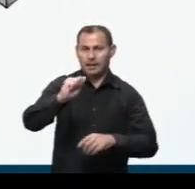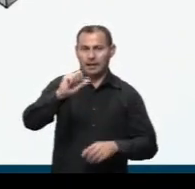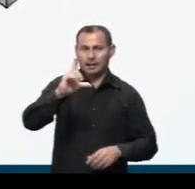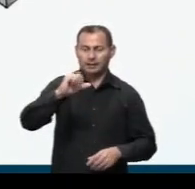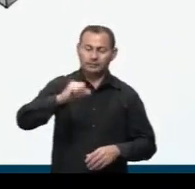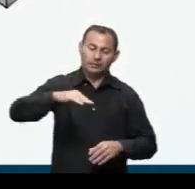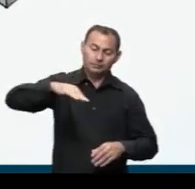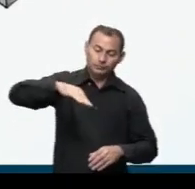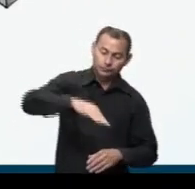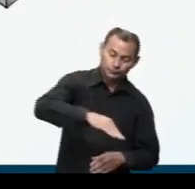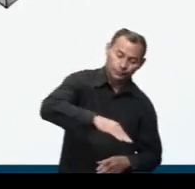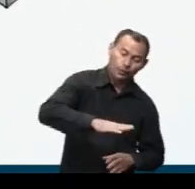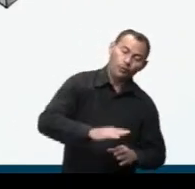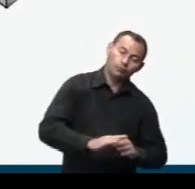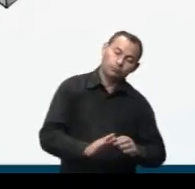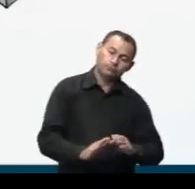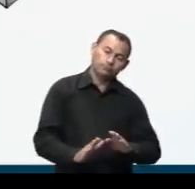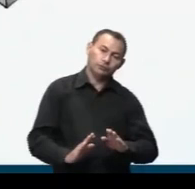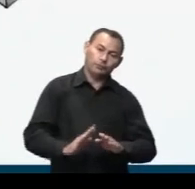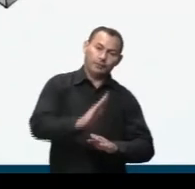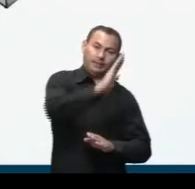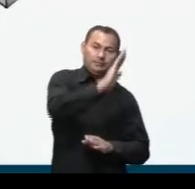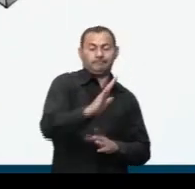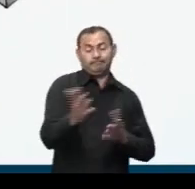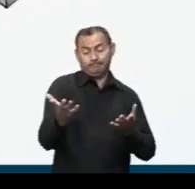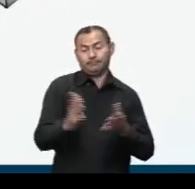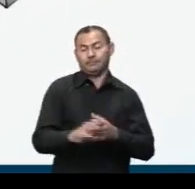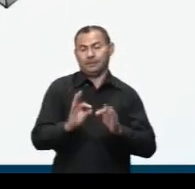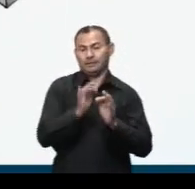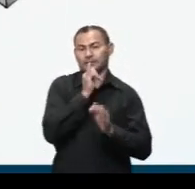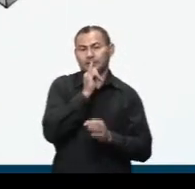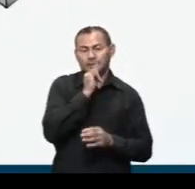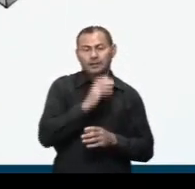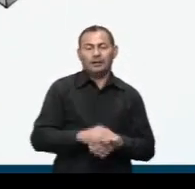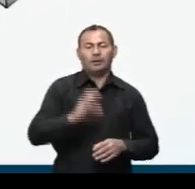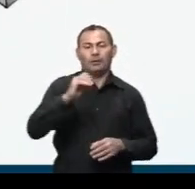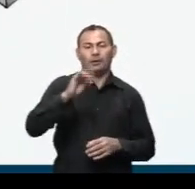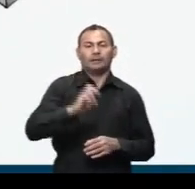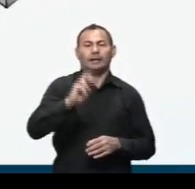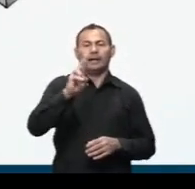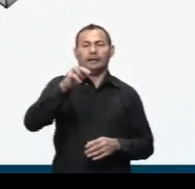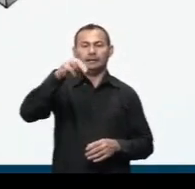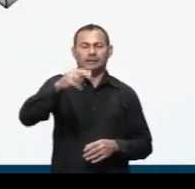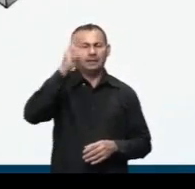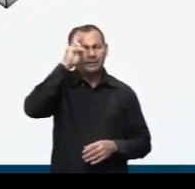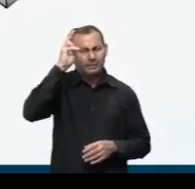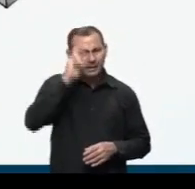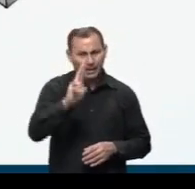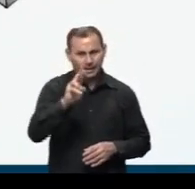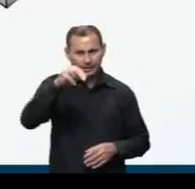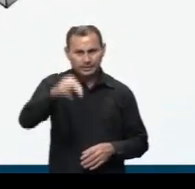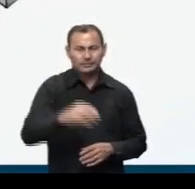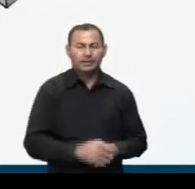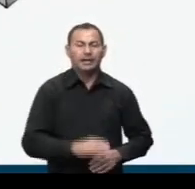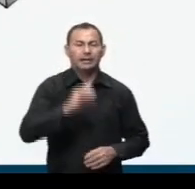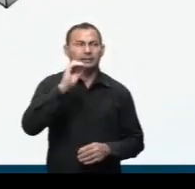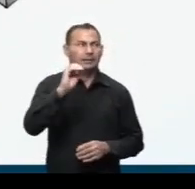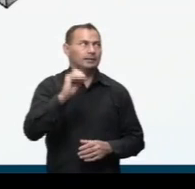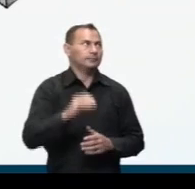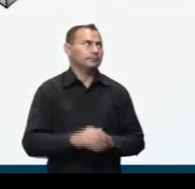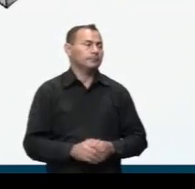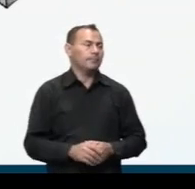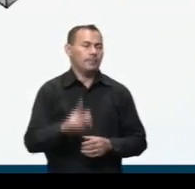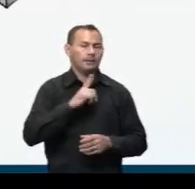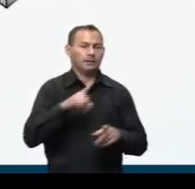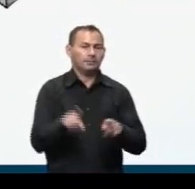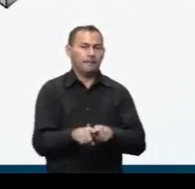ou declive, para ficar mais exemplificado. A gente tem a nossa cota RN, lembra que a cota RN é a cota 0.